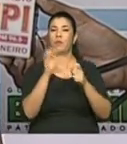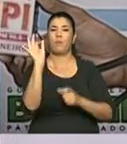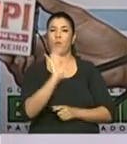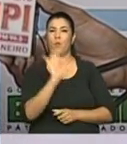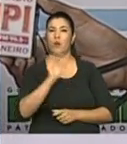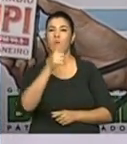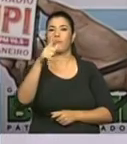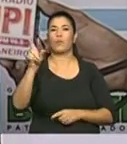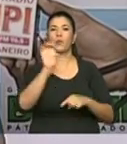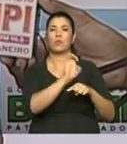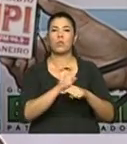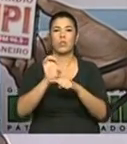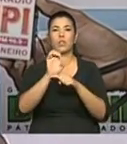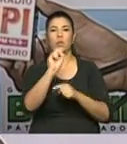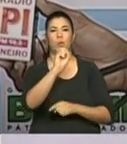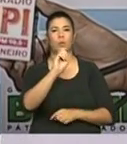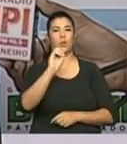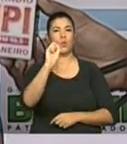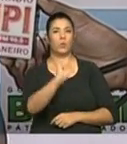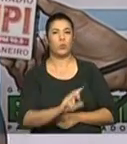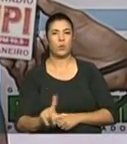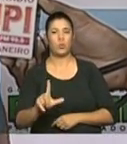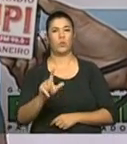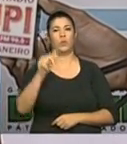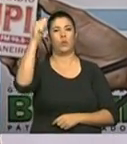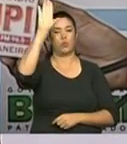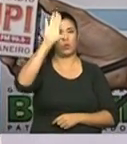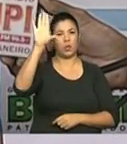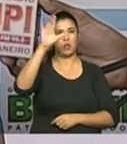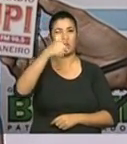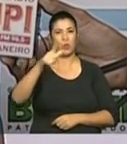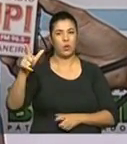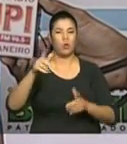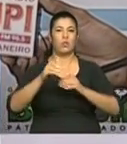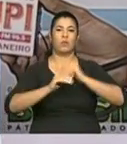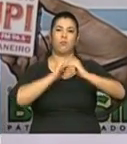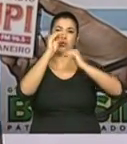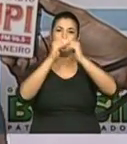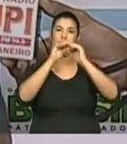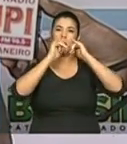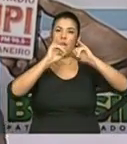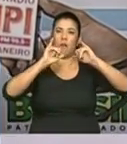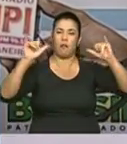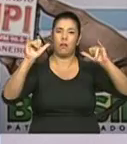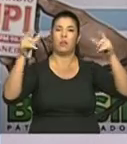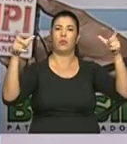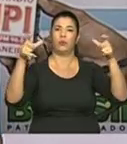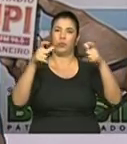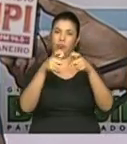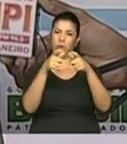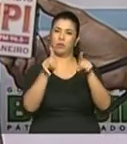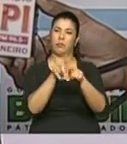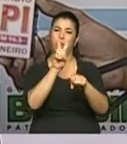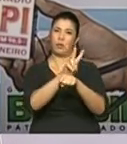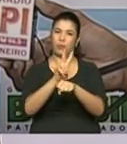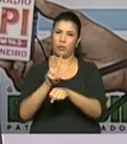em estados da região sul-sudeste, mesmo alguns do nordeste, que já avançam para um padrão de eliminação e controle em termos de